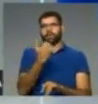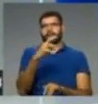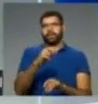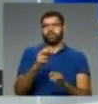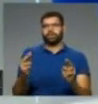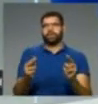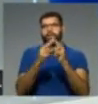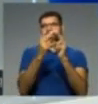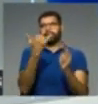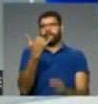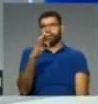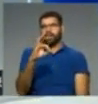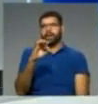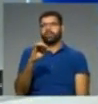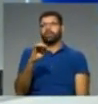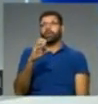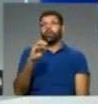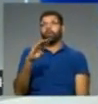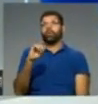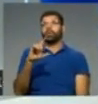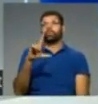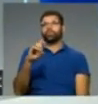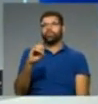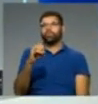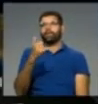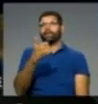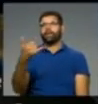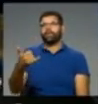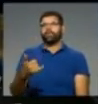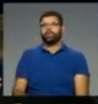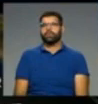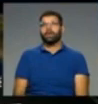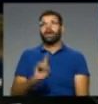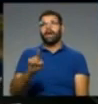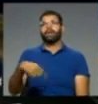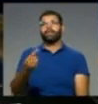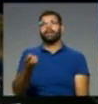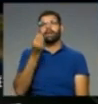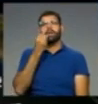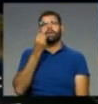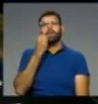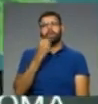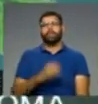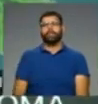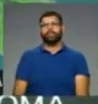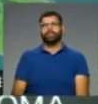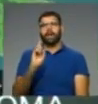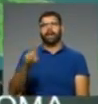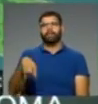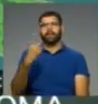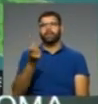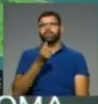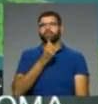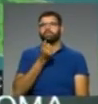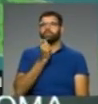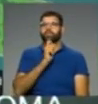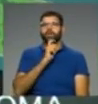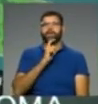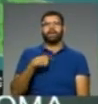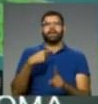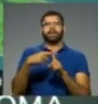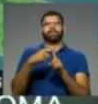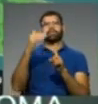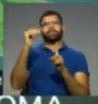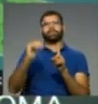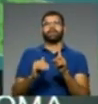com 24 e Oslo, por exemplo, com 22 graus, João. Para amanhã, Maria João. João, amanhã uma tendência para uma pequena descida